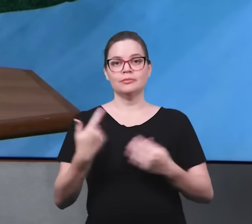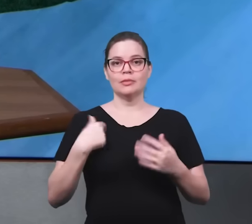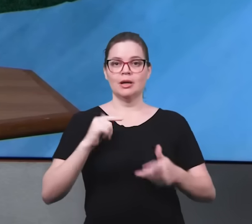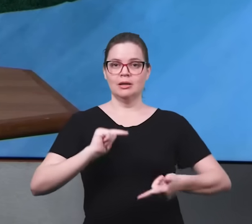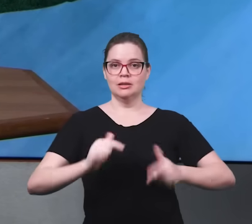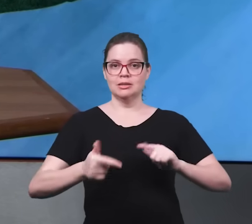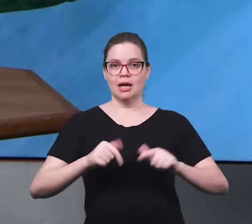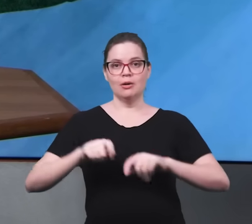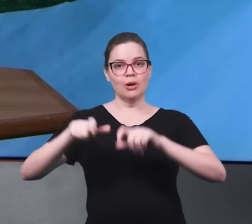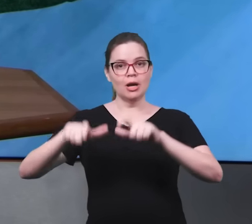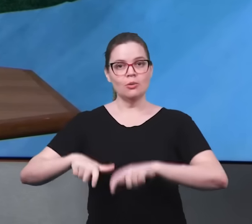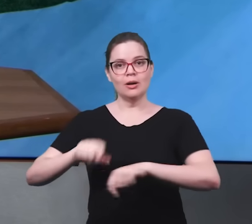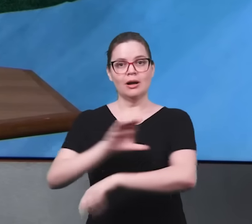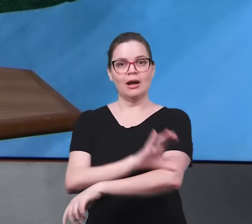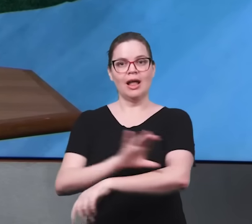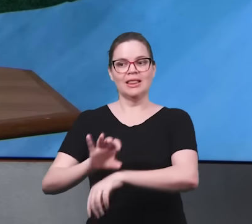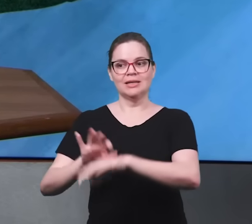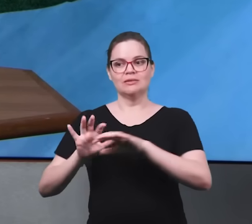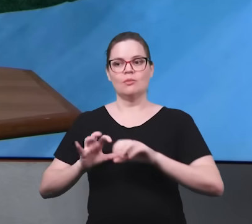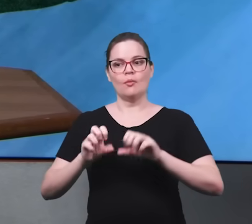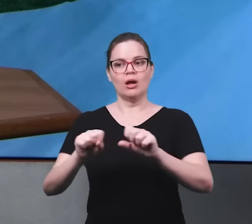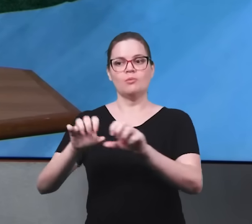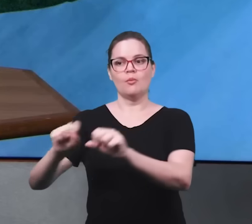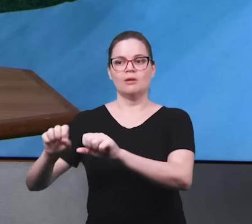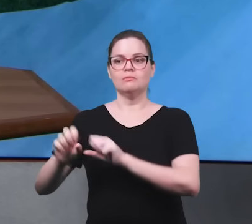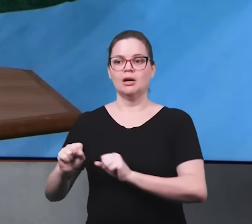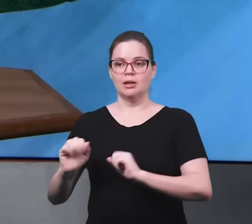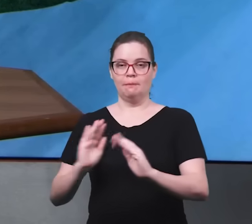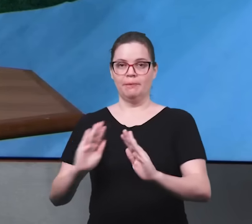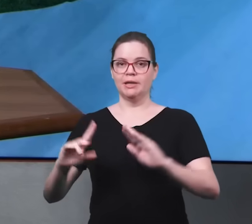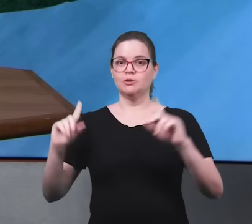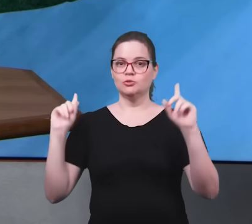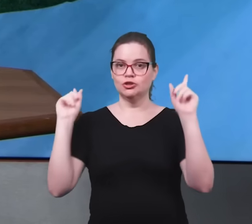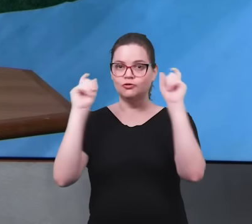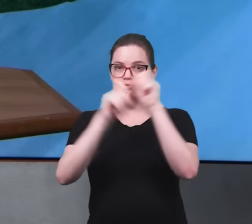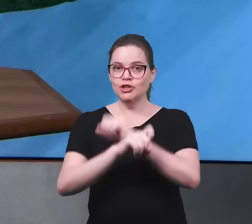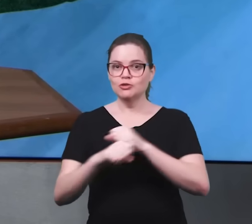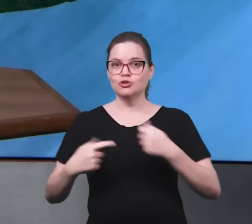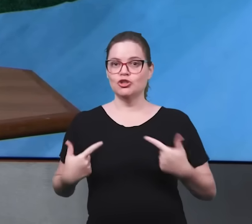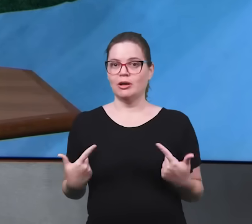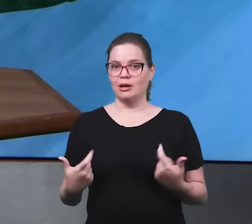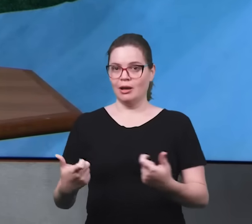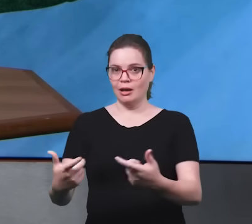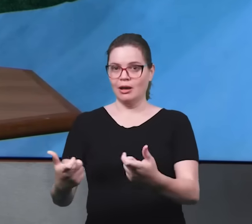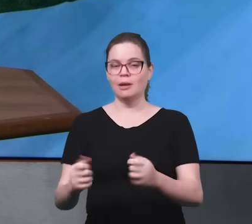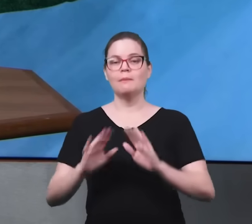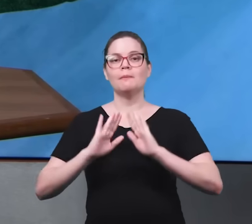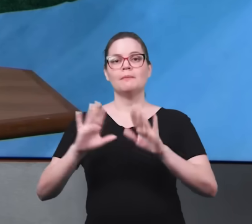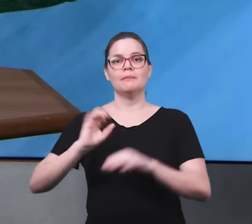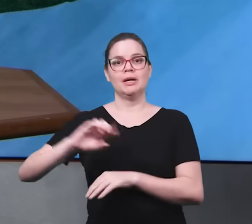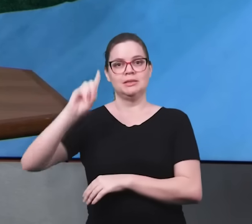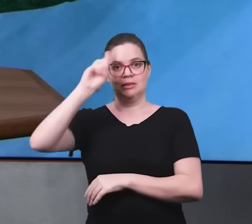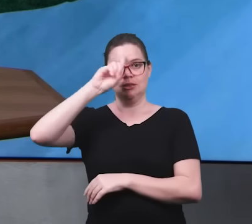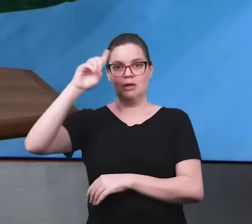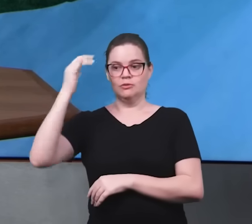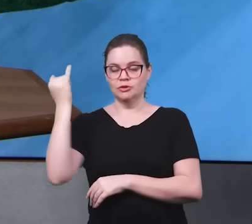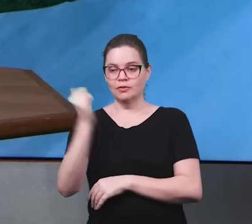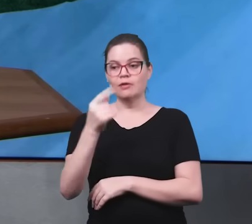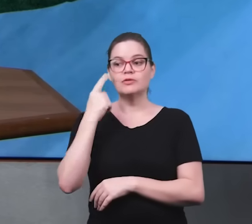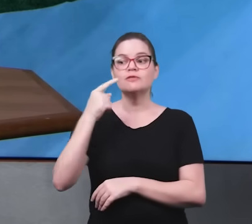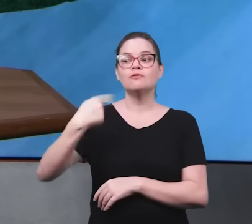terra. Era época de guerra, de batalha. E a ordem de Deus era o quê? Toma a terra,